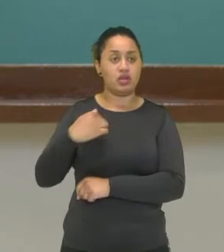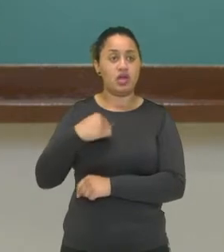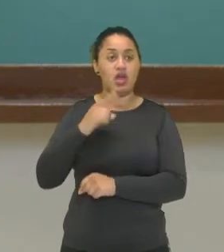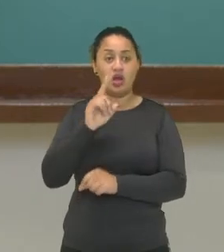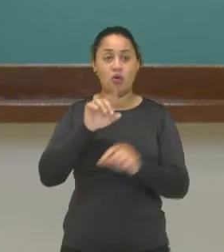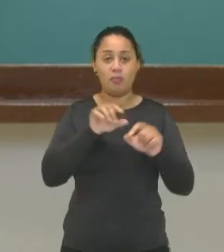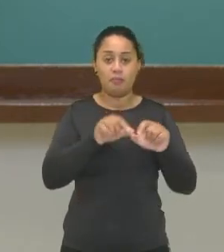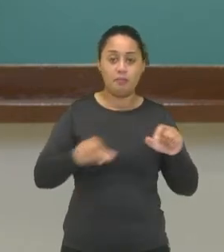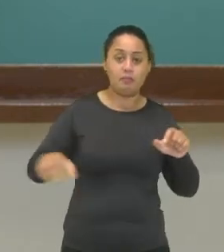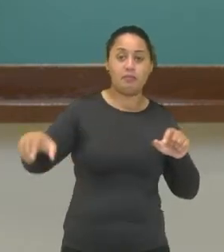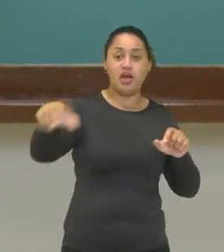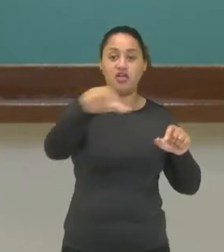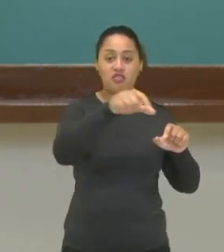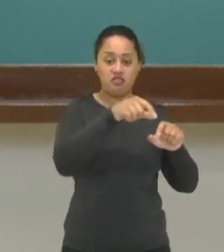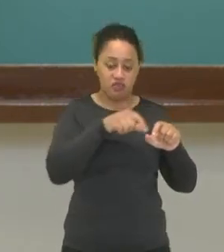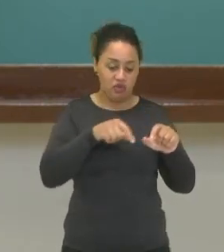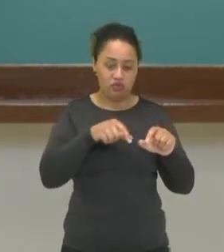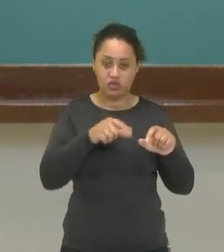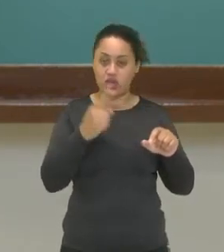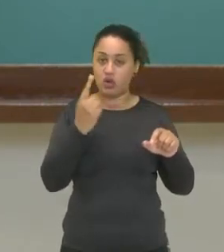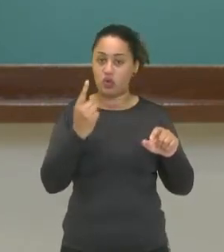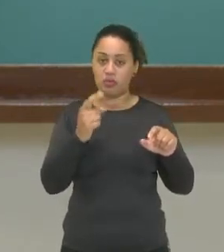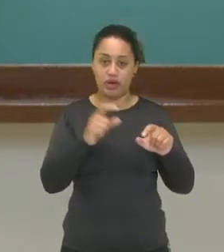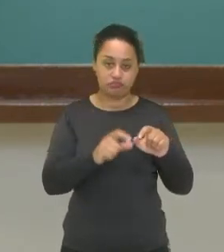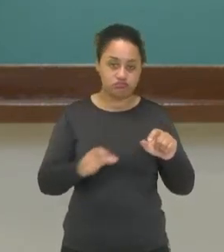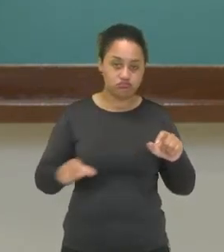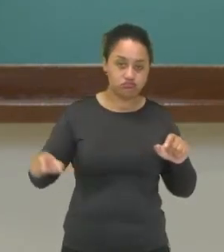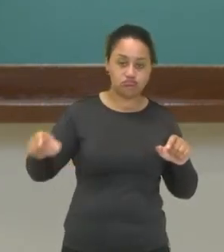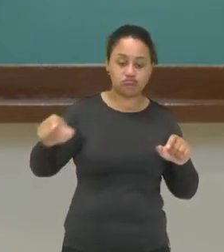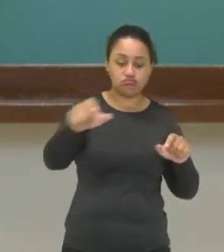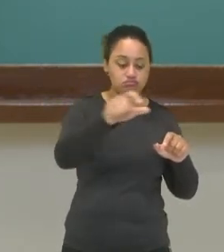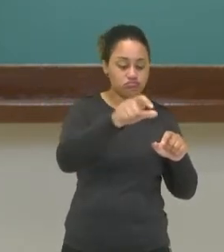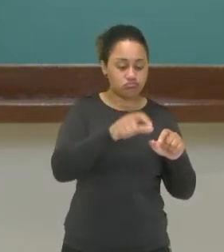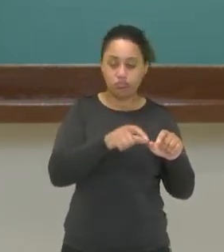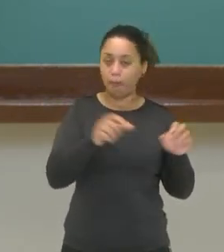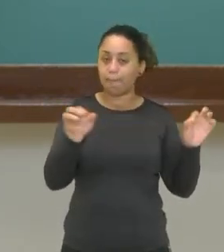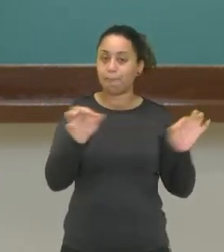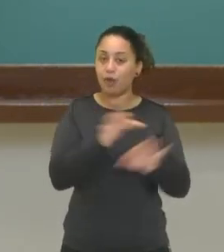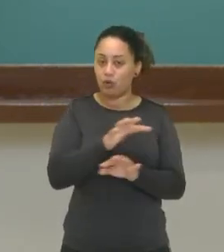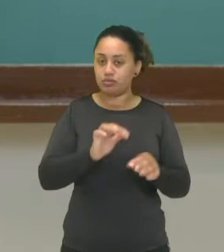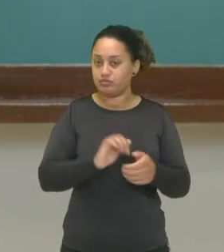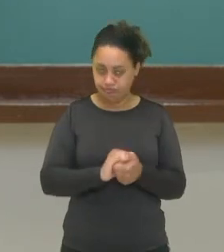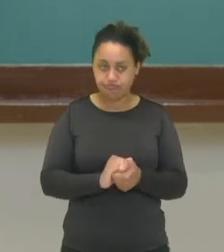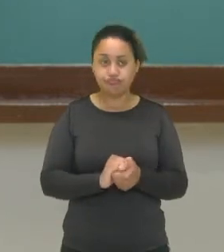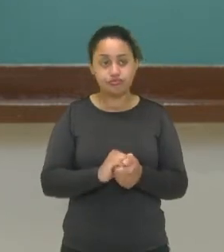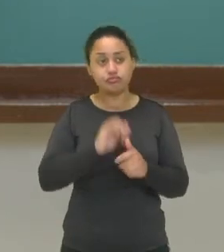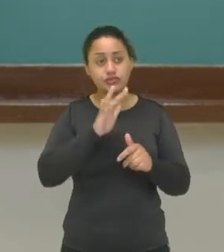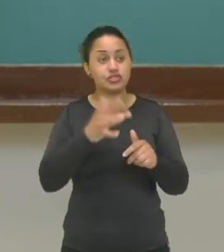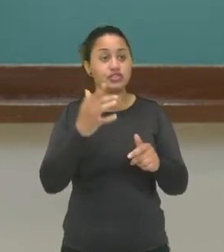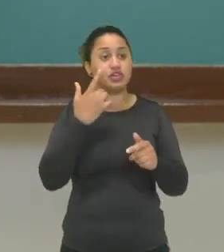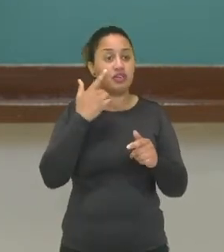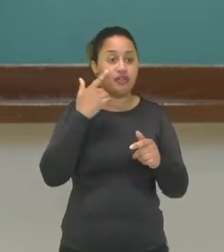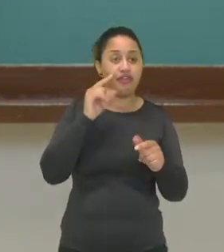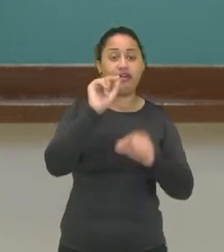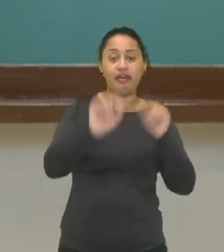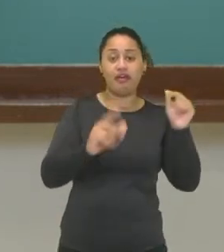uma volta na pista de atletismo, tá? Uma volta inteira na